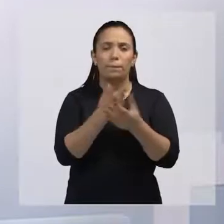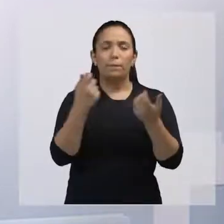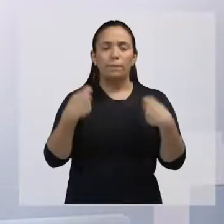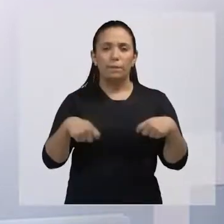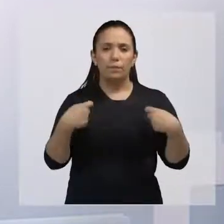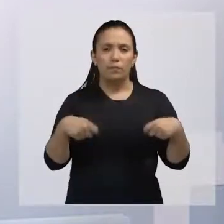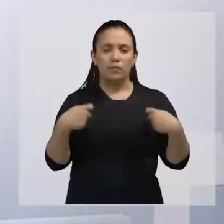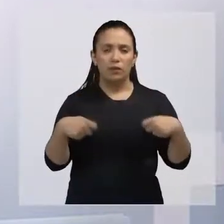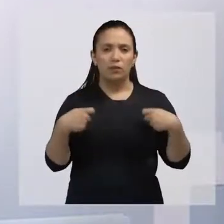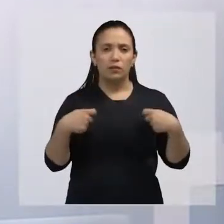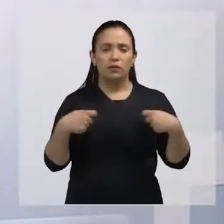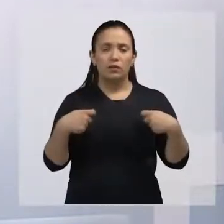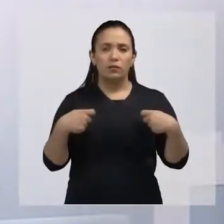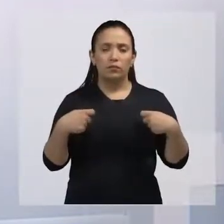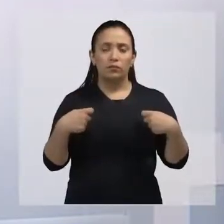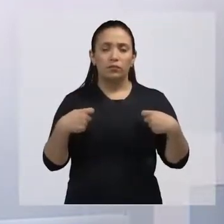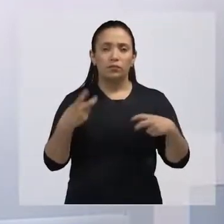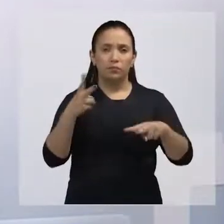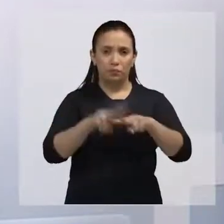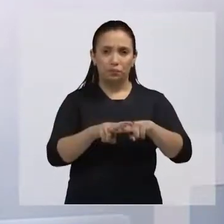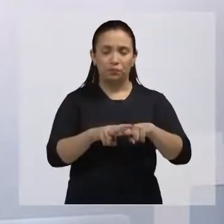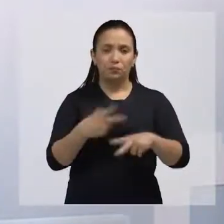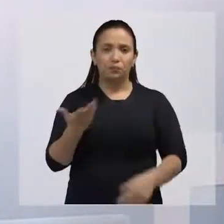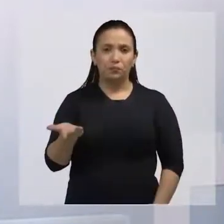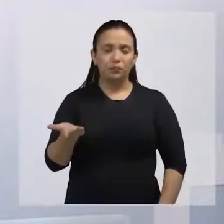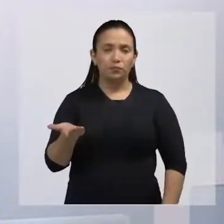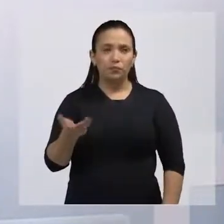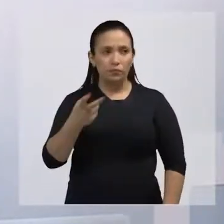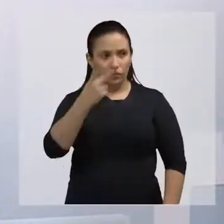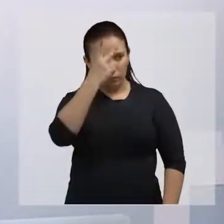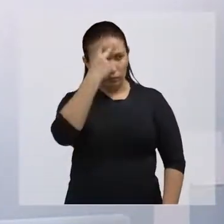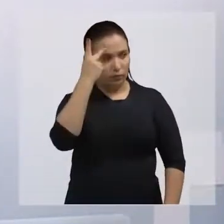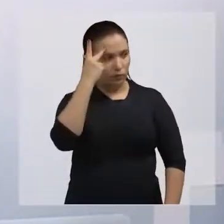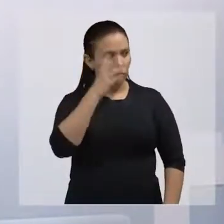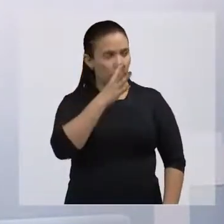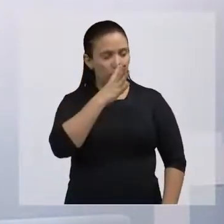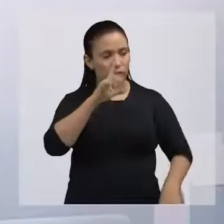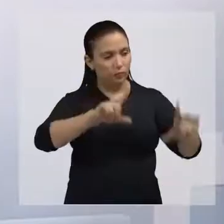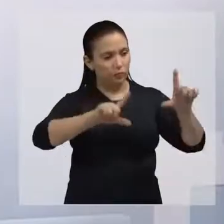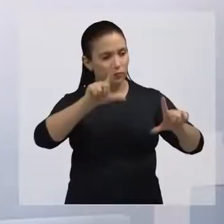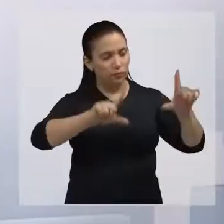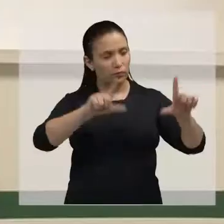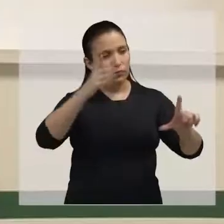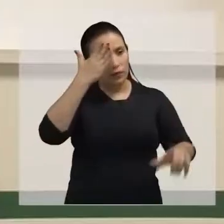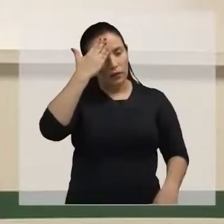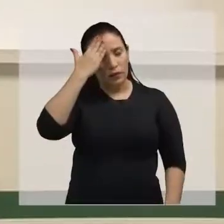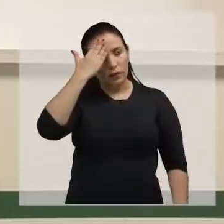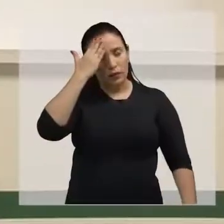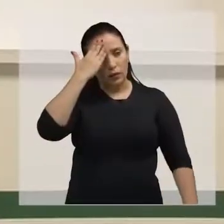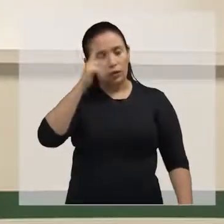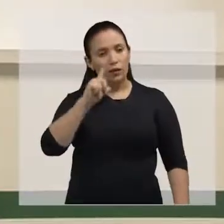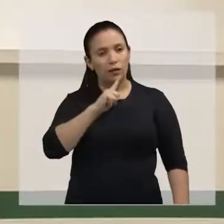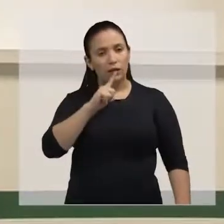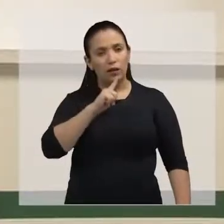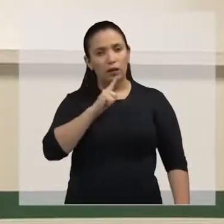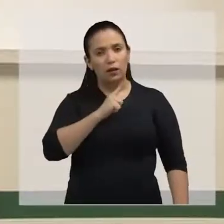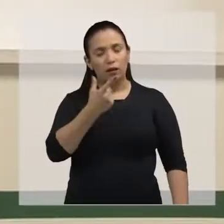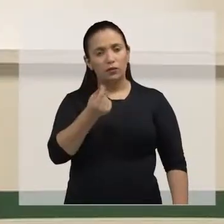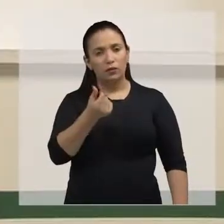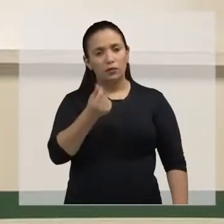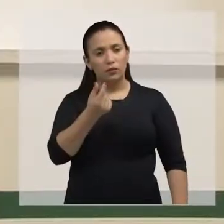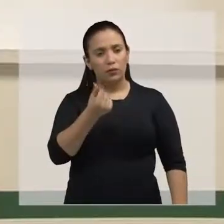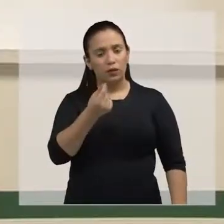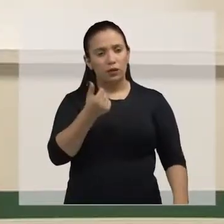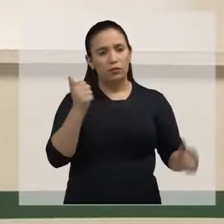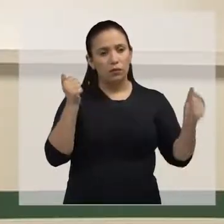passe a responder pela prisão dele. É porque o nosso telespectador, ele não imagina a quantidade de dinheiro. Você não